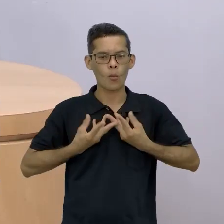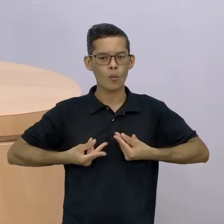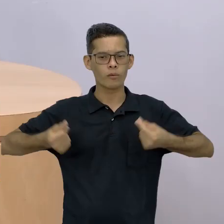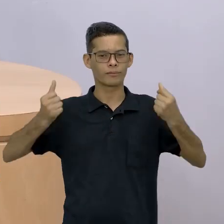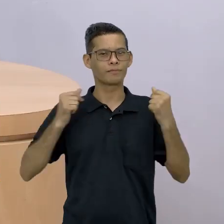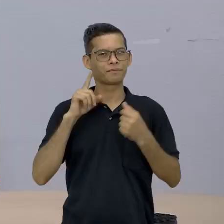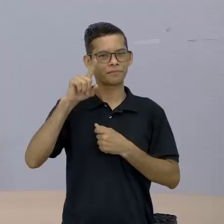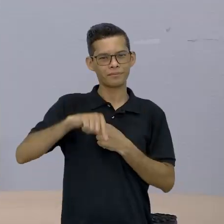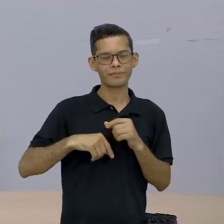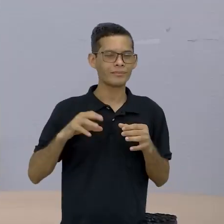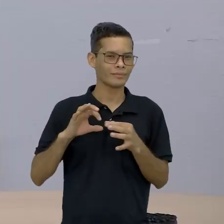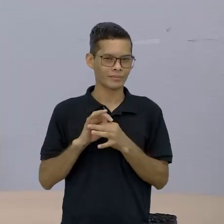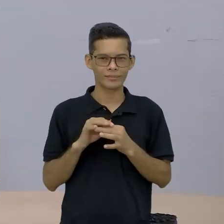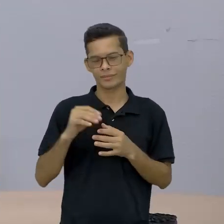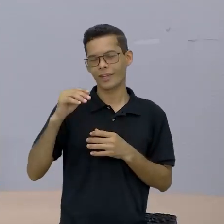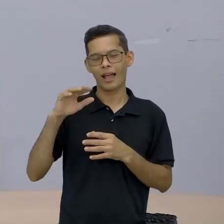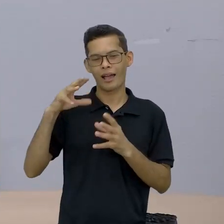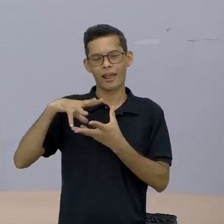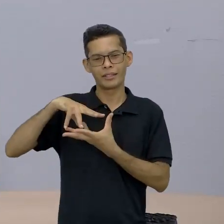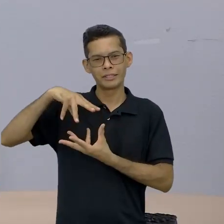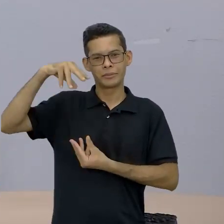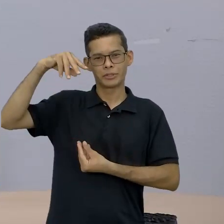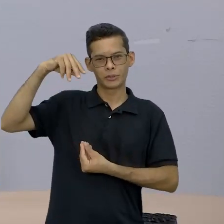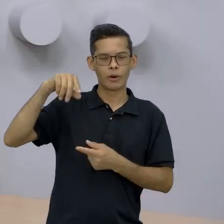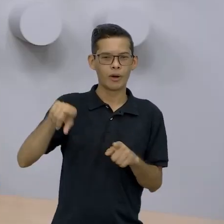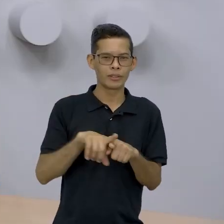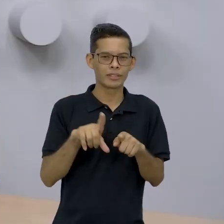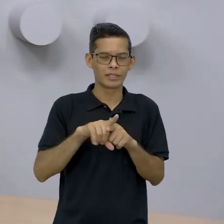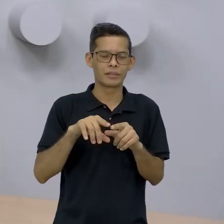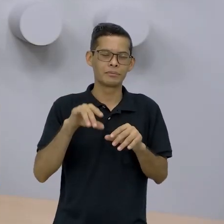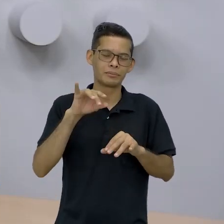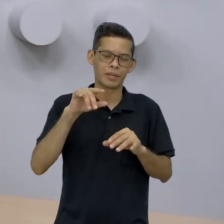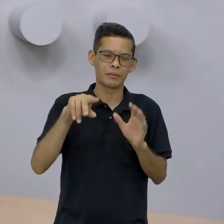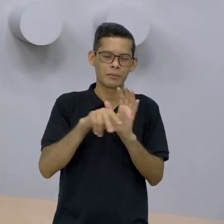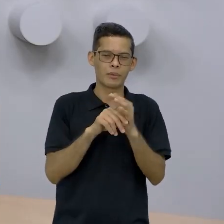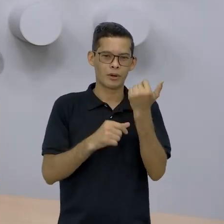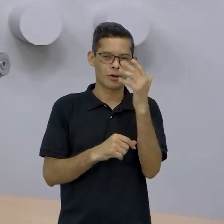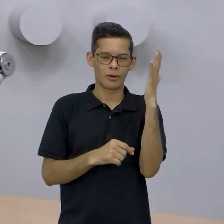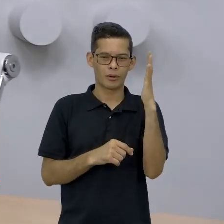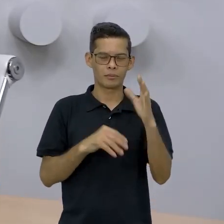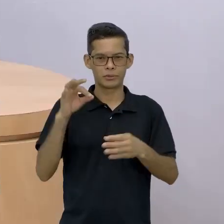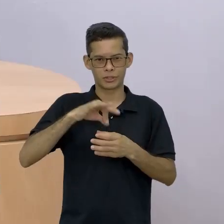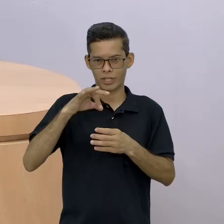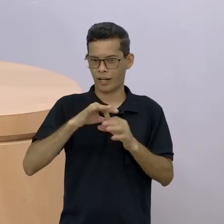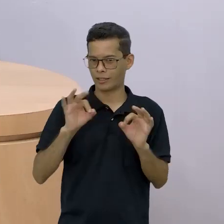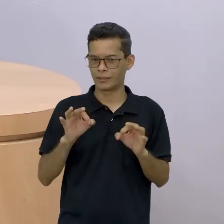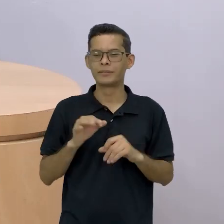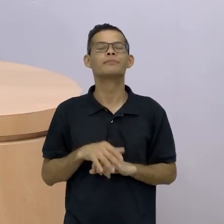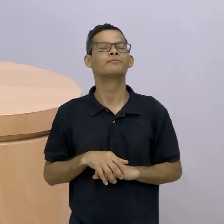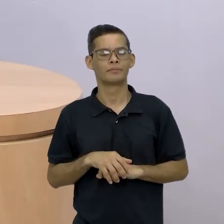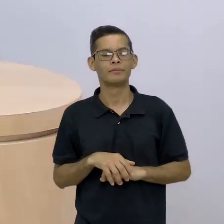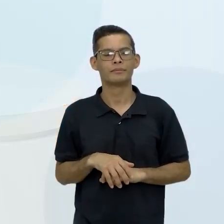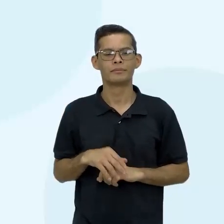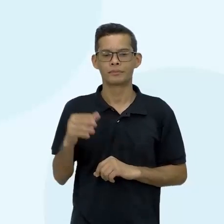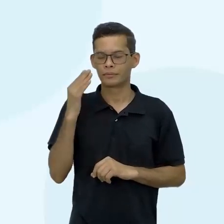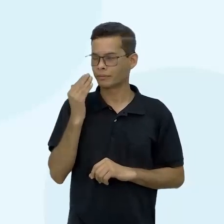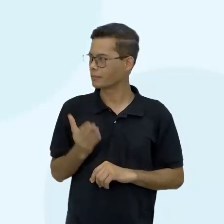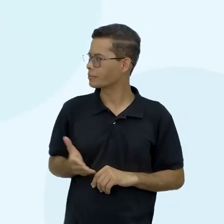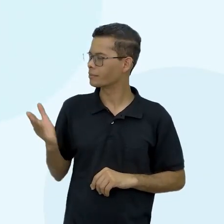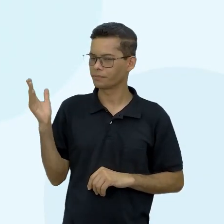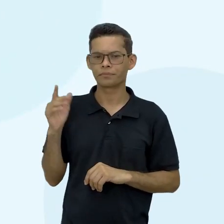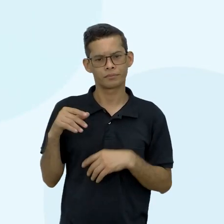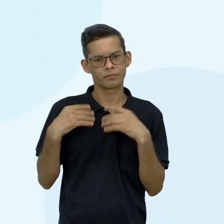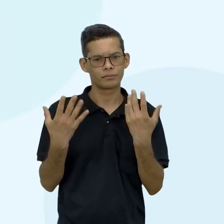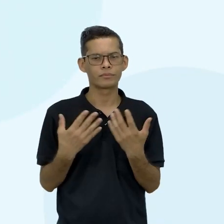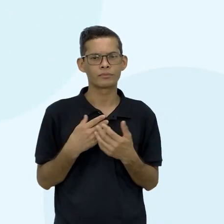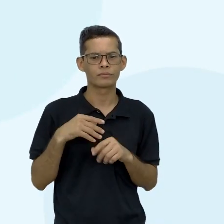bioquímico e espiritual ao mesmo tempo. Exato. Né? Vamos lá para o LED, porque vocês estão vendo que esse conhecimento